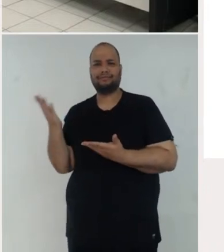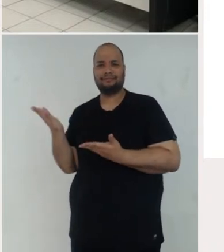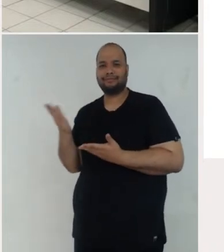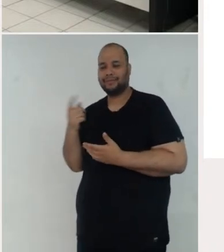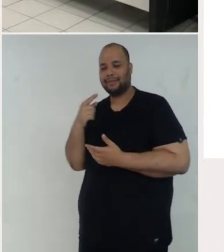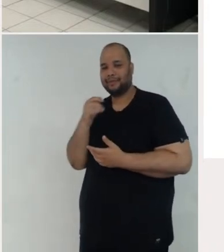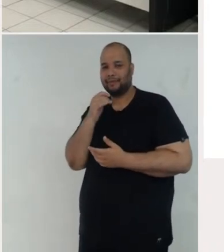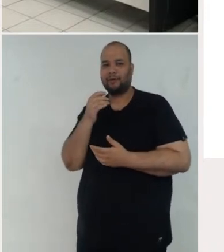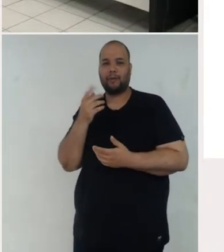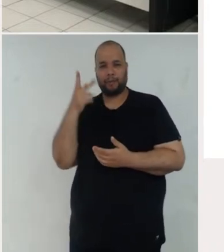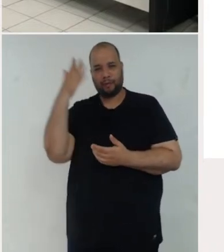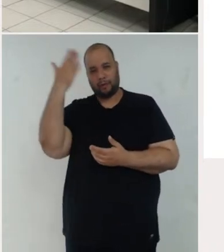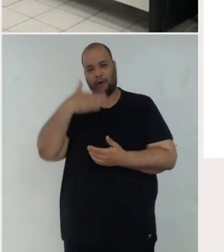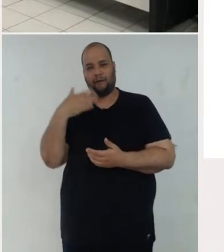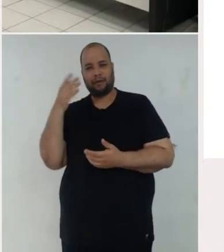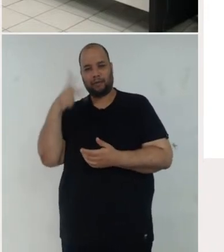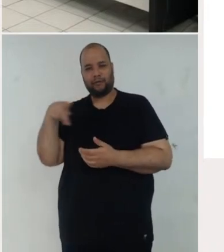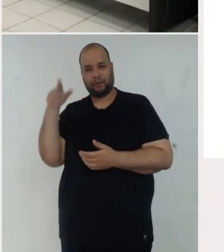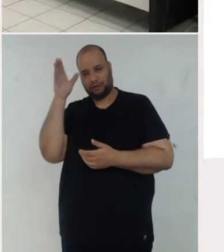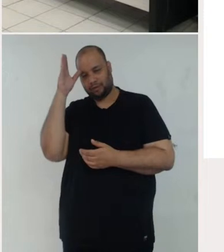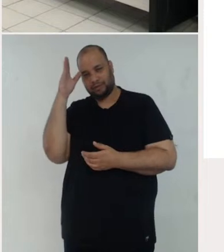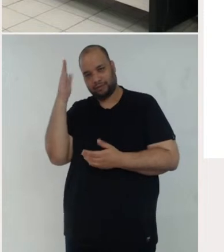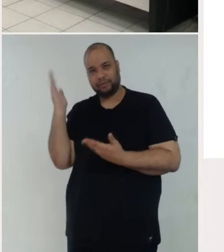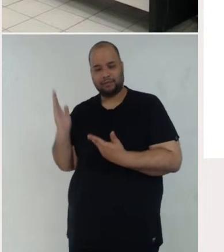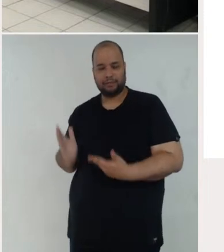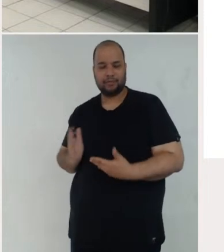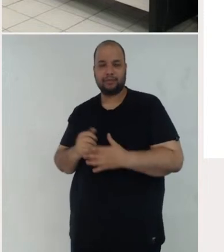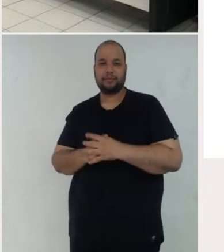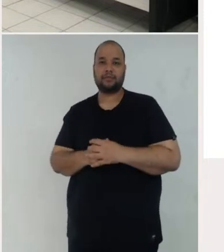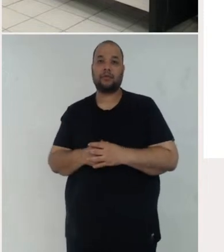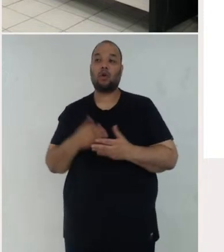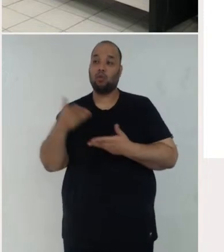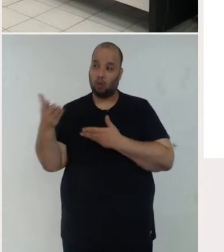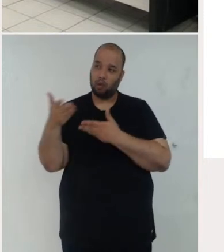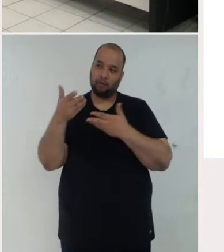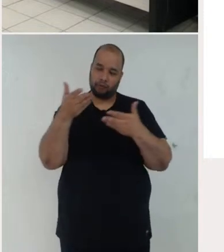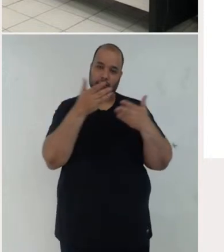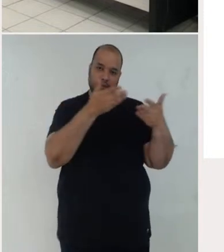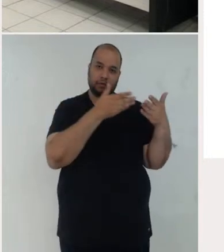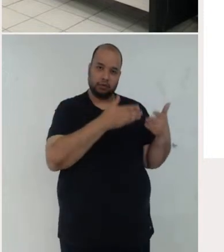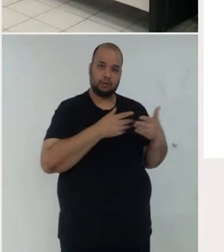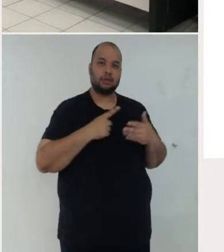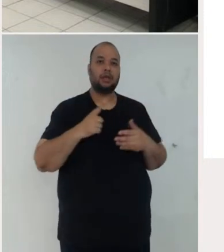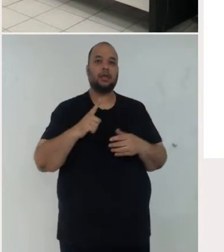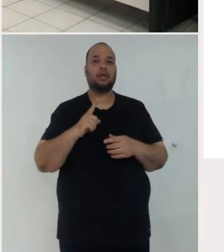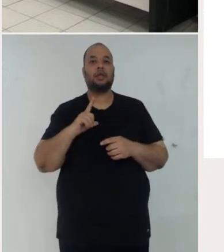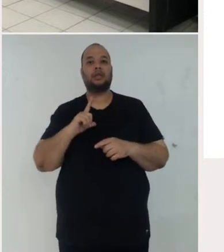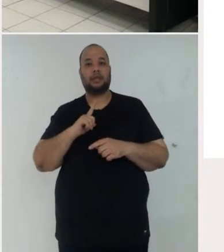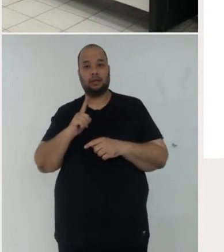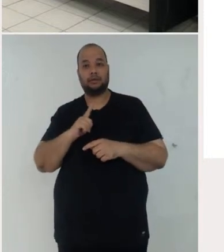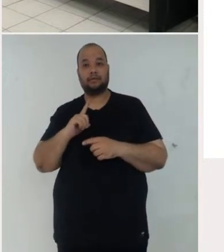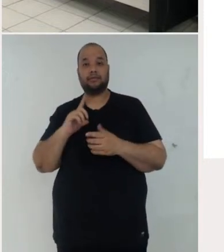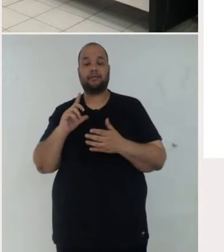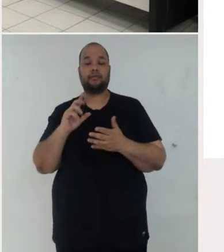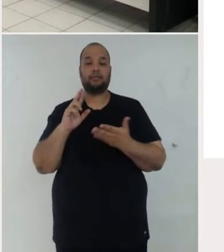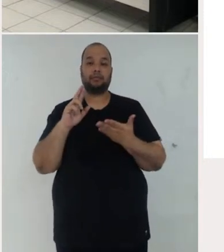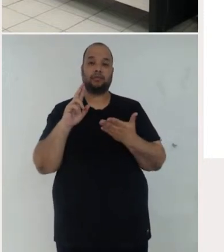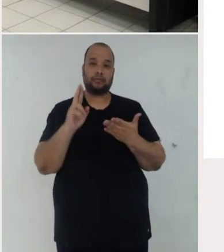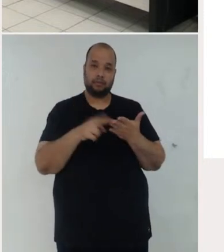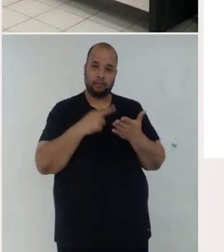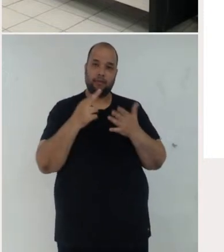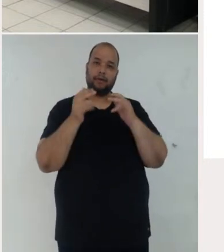processo, como eu falei para vocês, a gente ia fazer convites no início, depois a revista foi